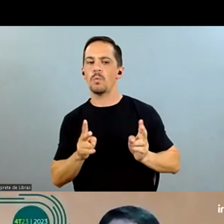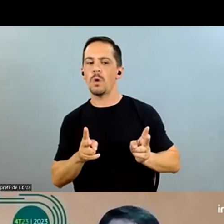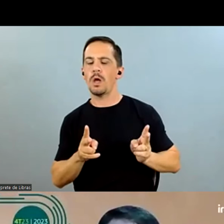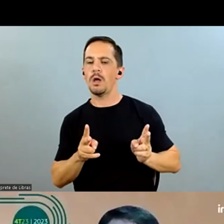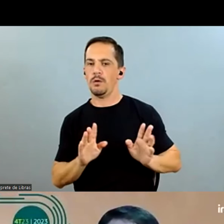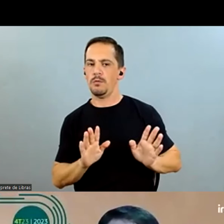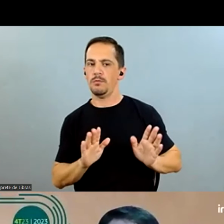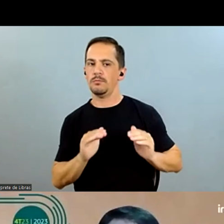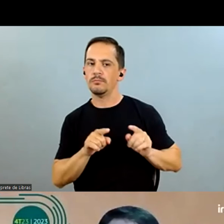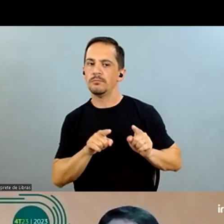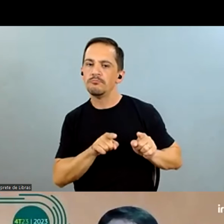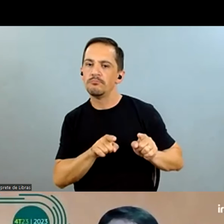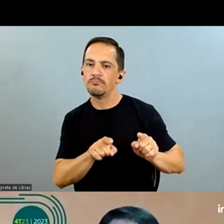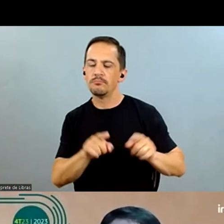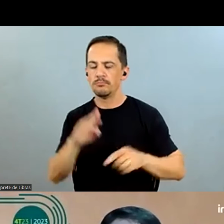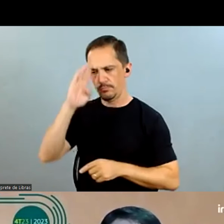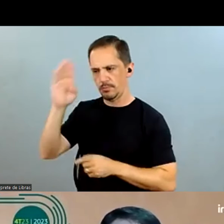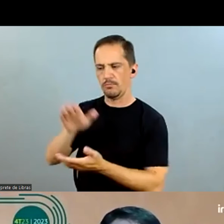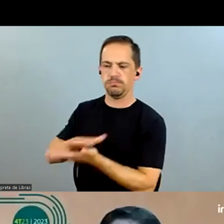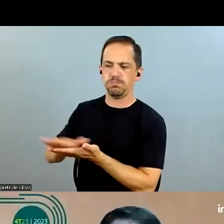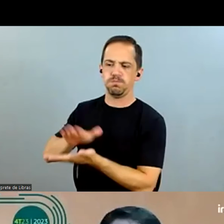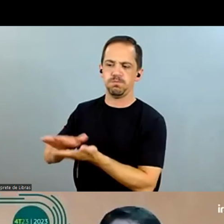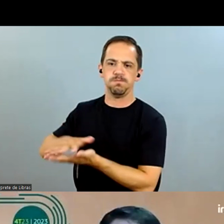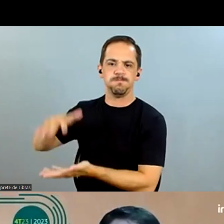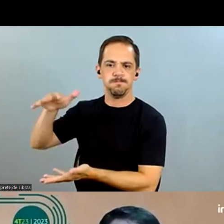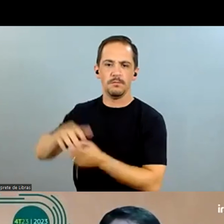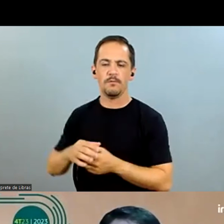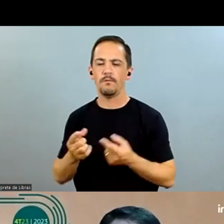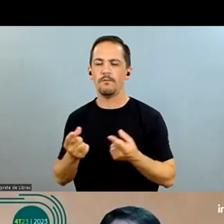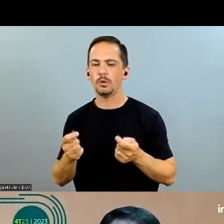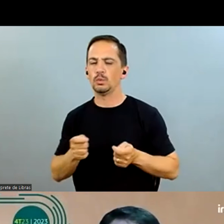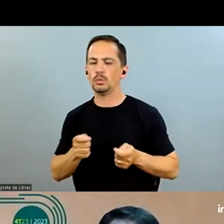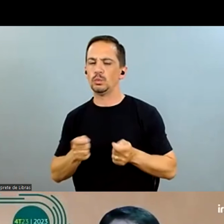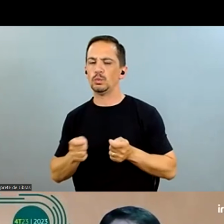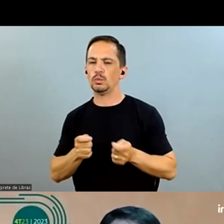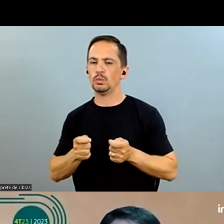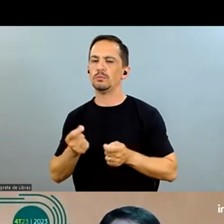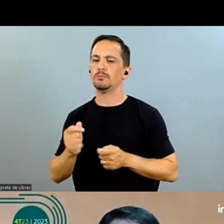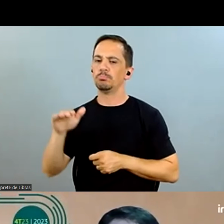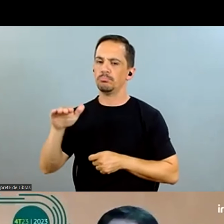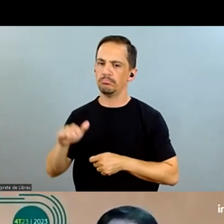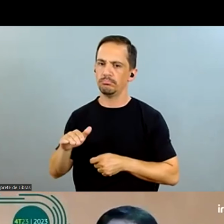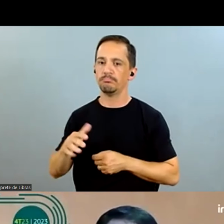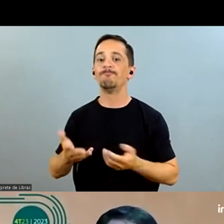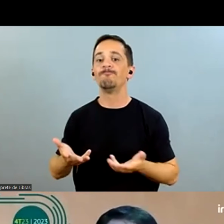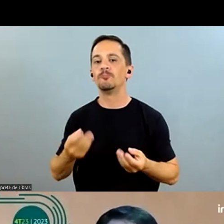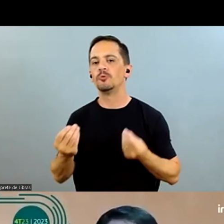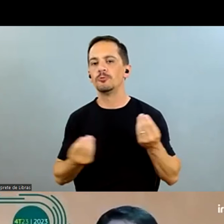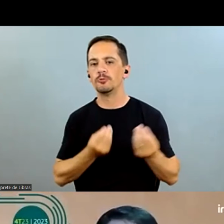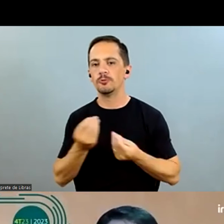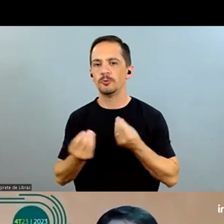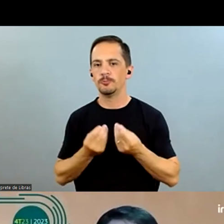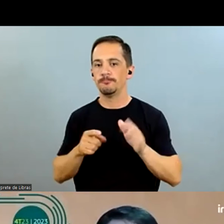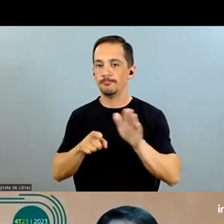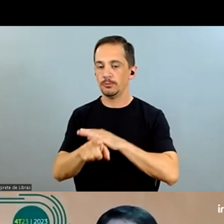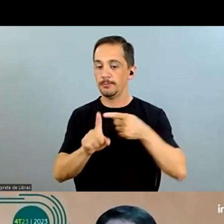priorizando volume e acho que preço de novo mais uma vez agora em 2024 talvez fique um pouquinho abaixo disso é esse seria o primeiro ponto o